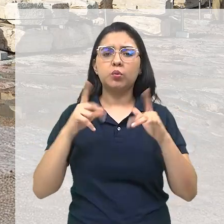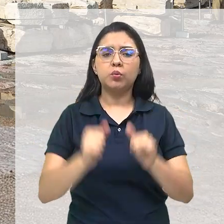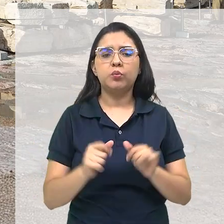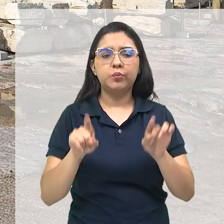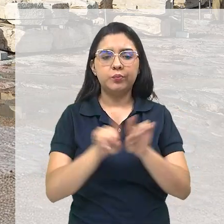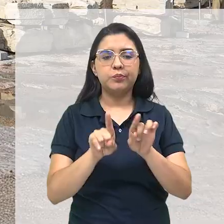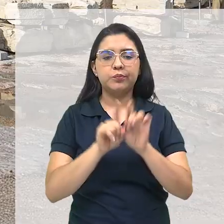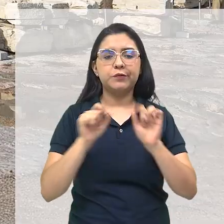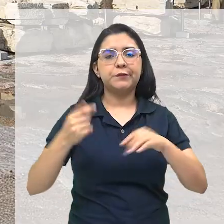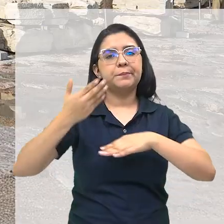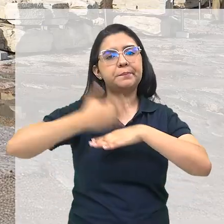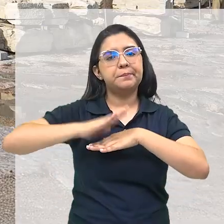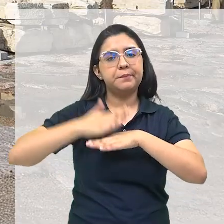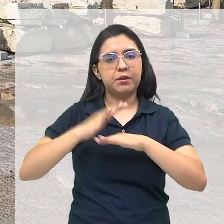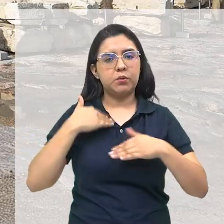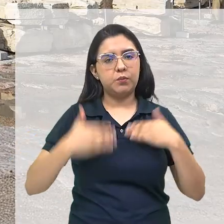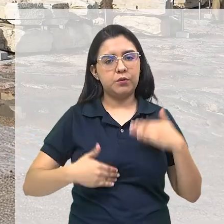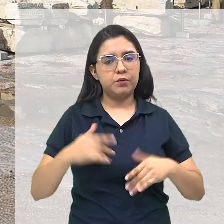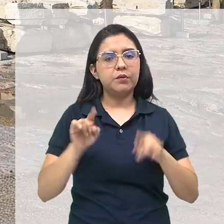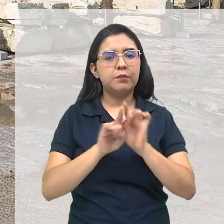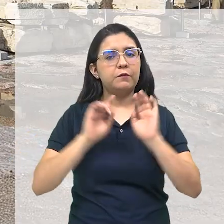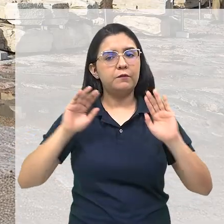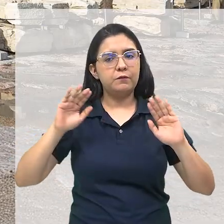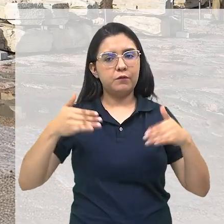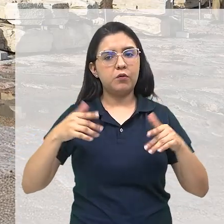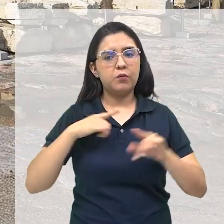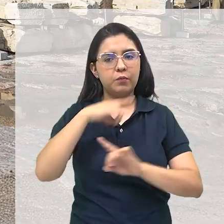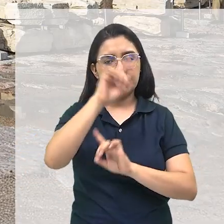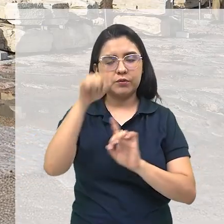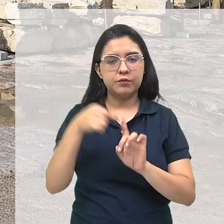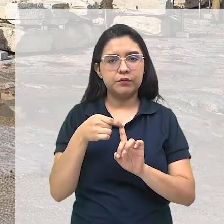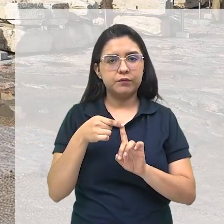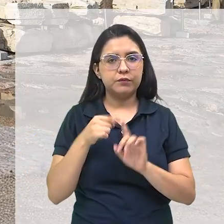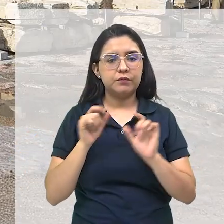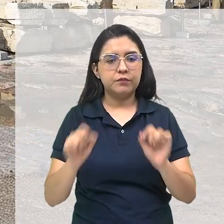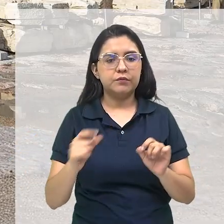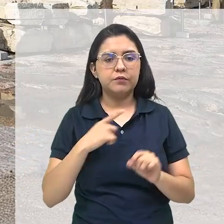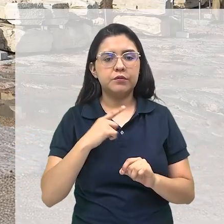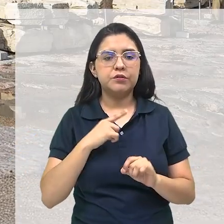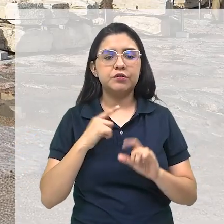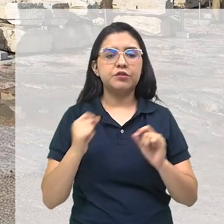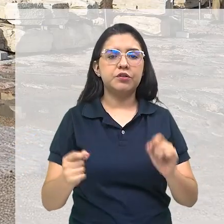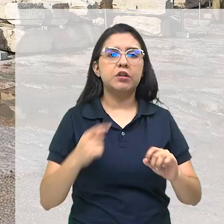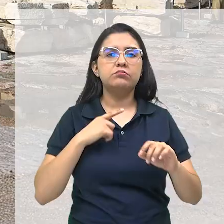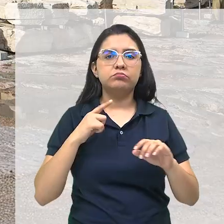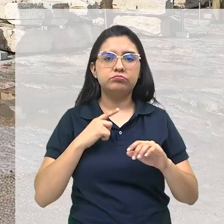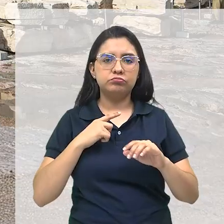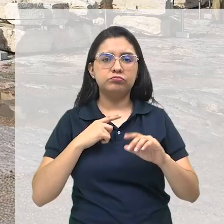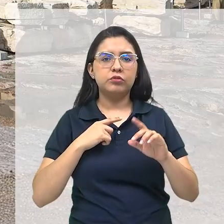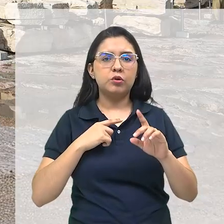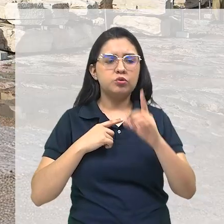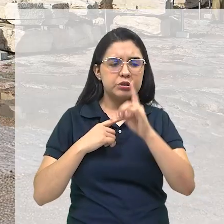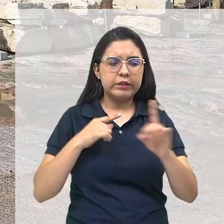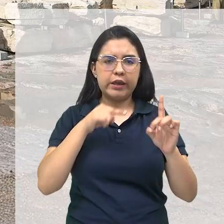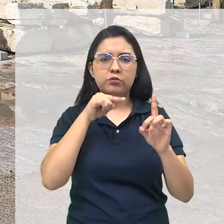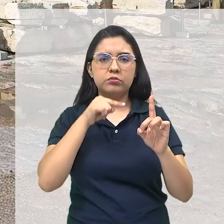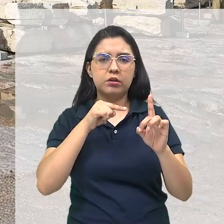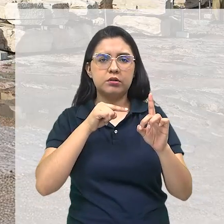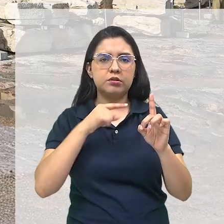de práticas corporais era voltado também com a intenção de agradar aos deuses aos